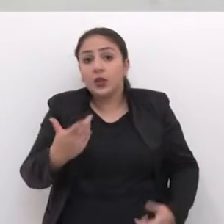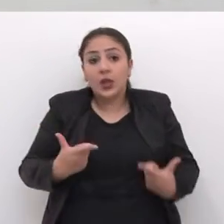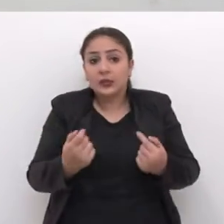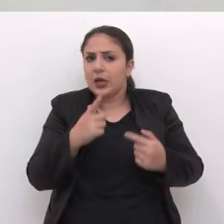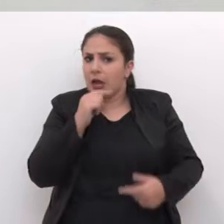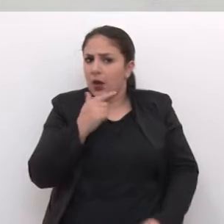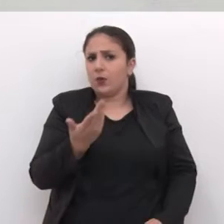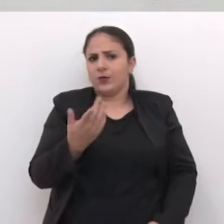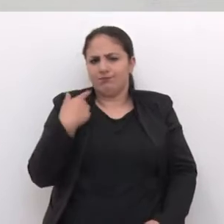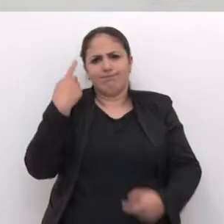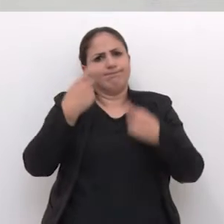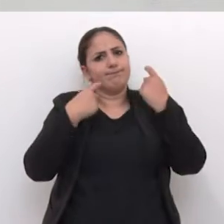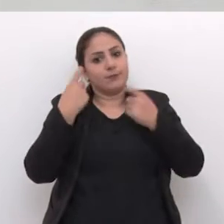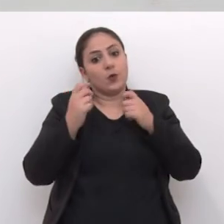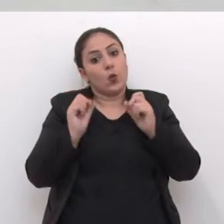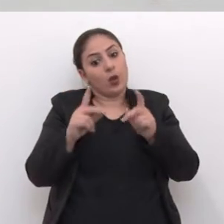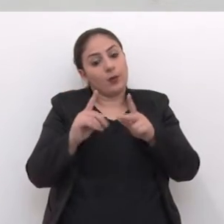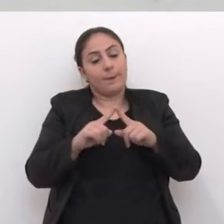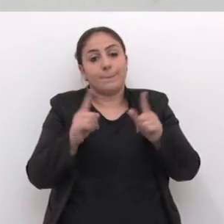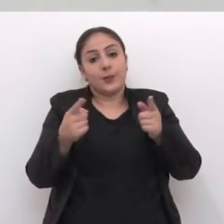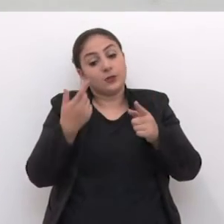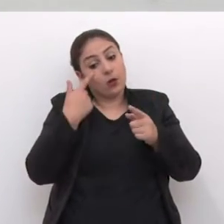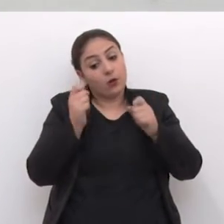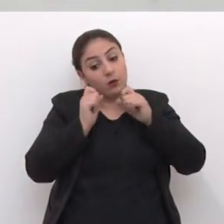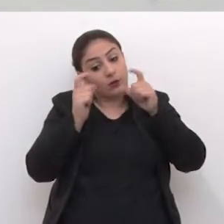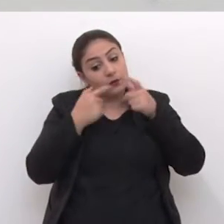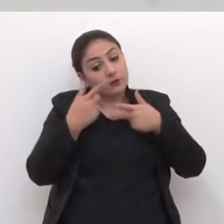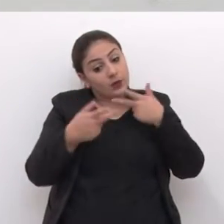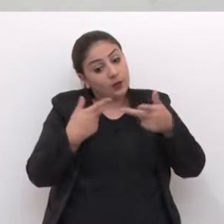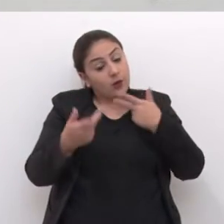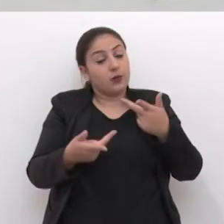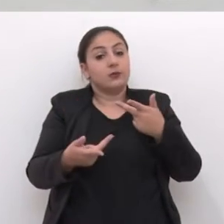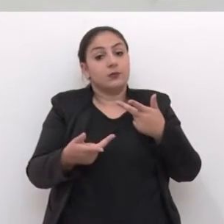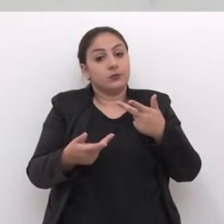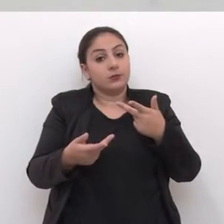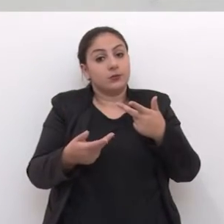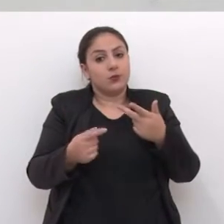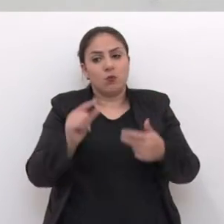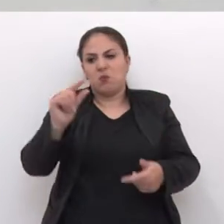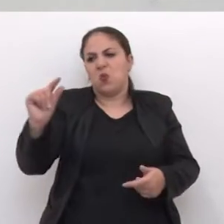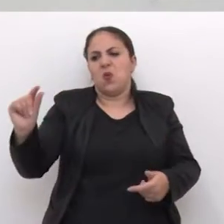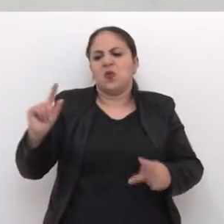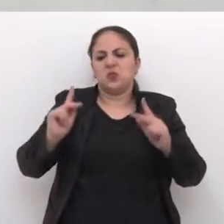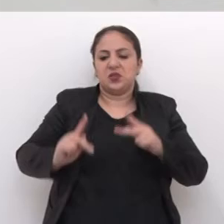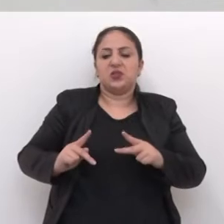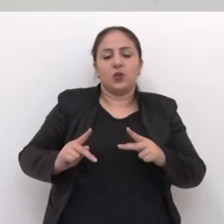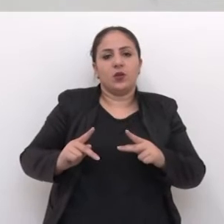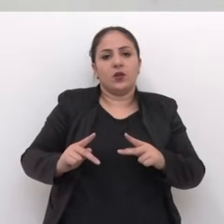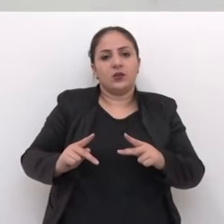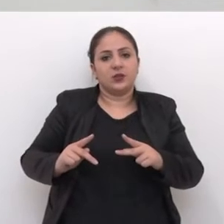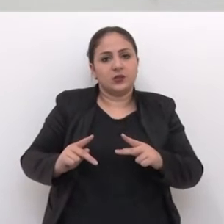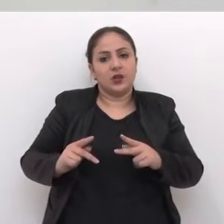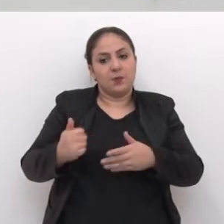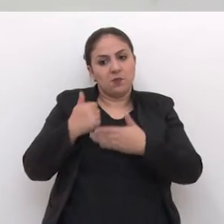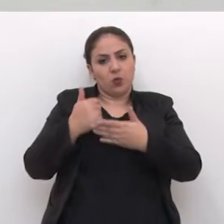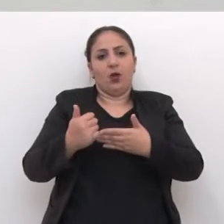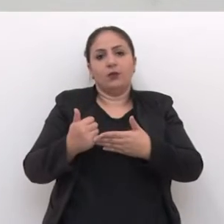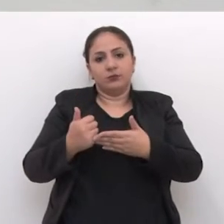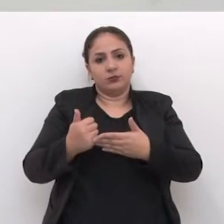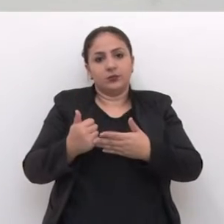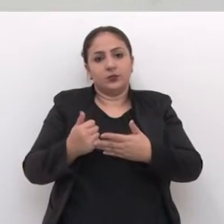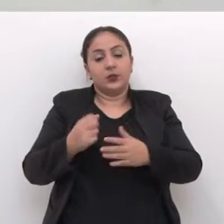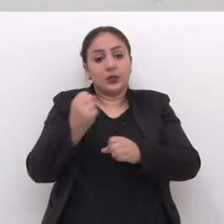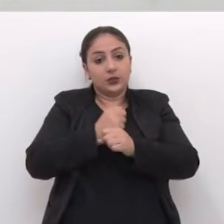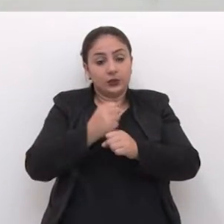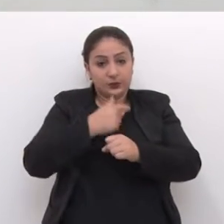nova. Quanto vai ser gastado de água? Eu estou muito preocupado, mas eu deixei o alerta aqui, falei, poucos me deram bola, mas o